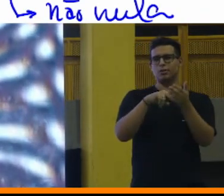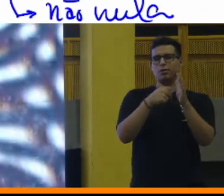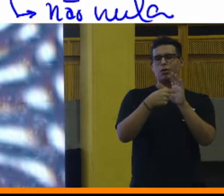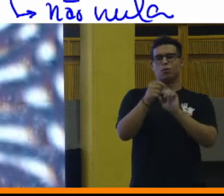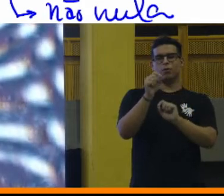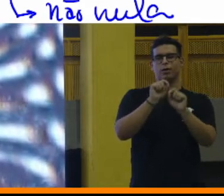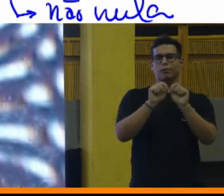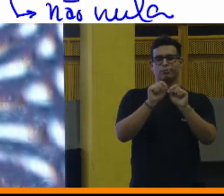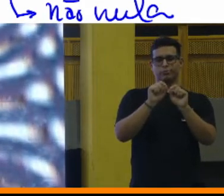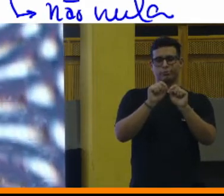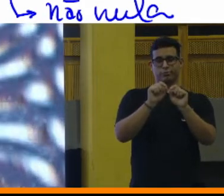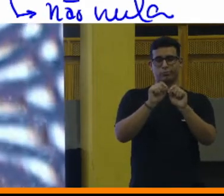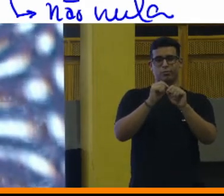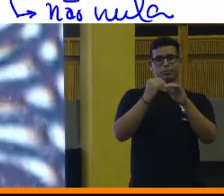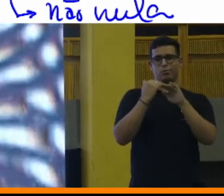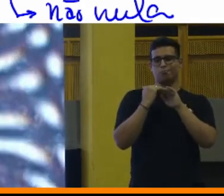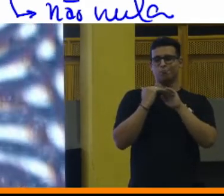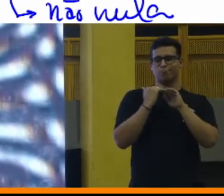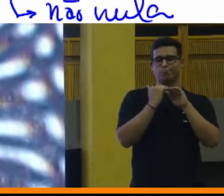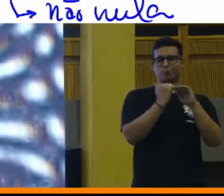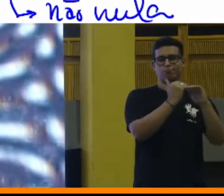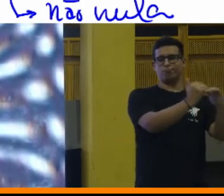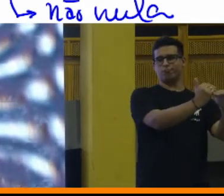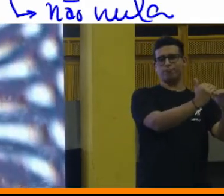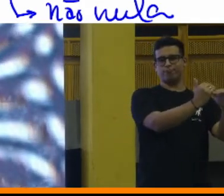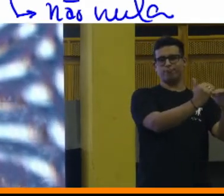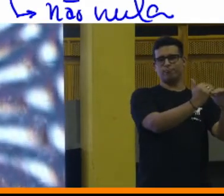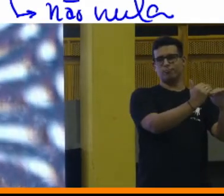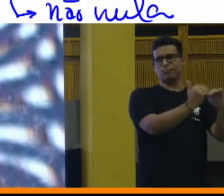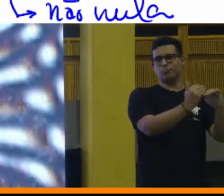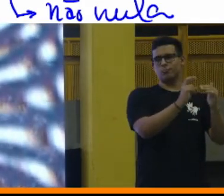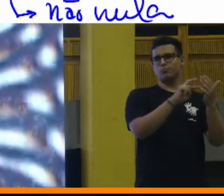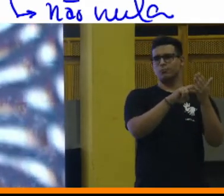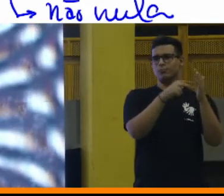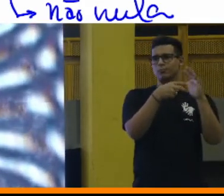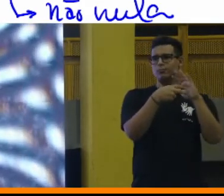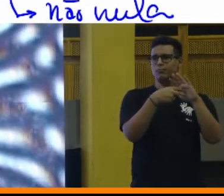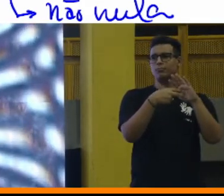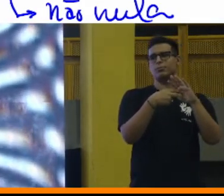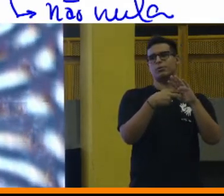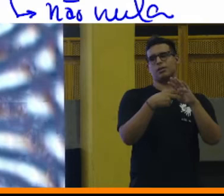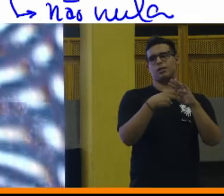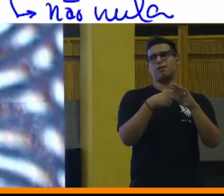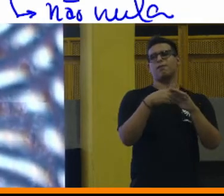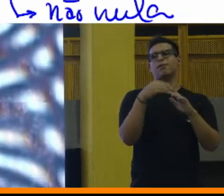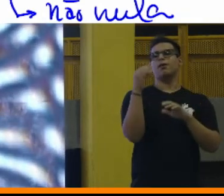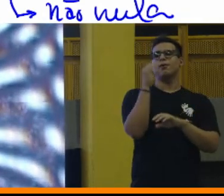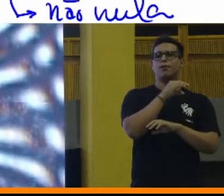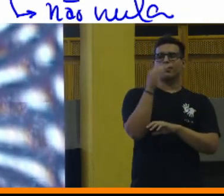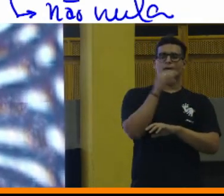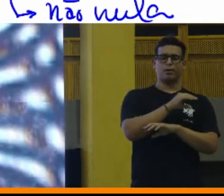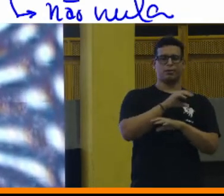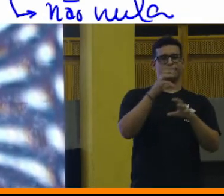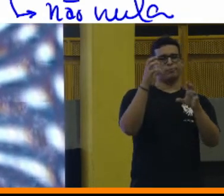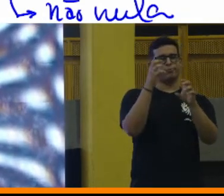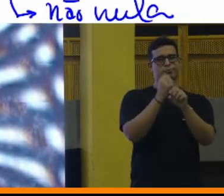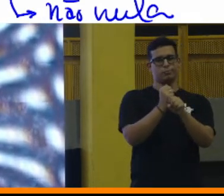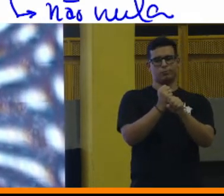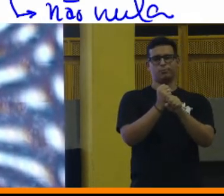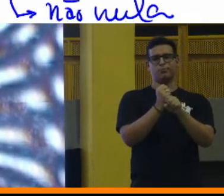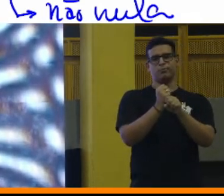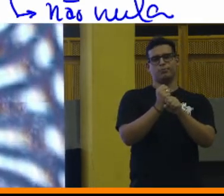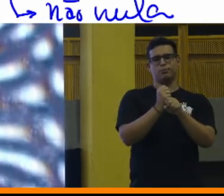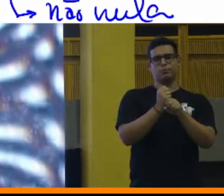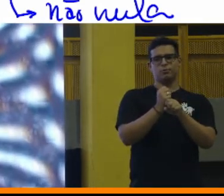isso. Então, aceleração zero significa que a velocidade é constante. Se for